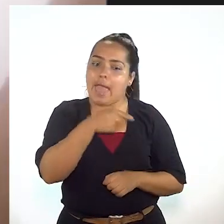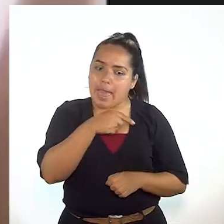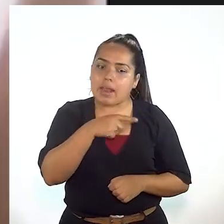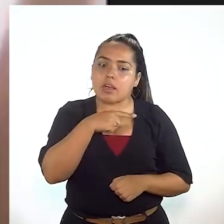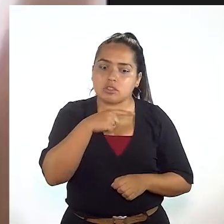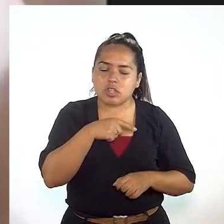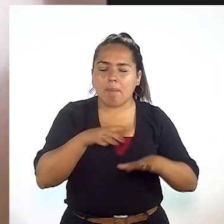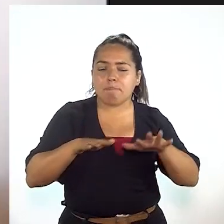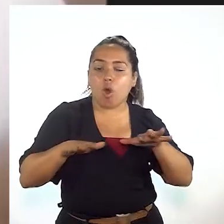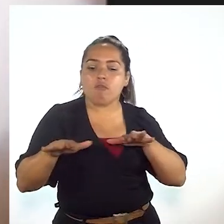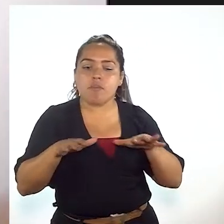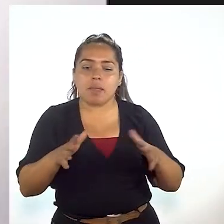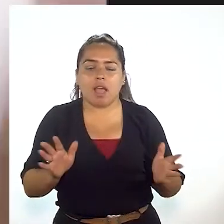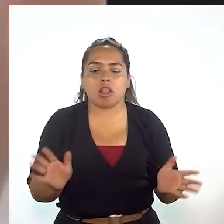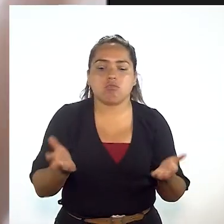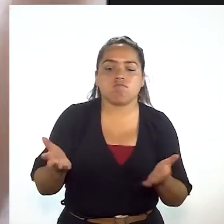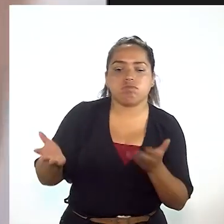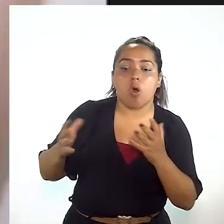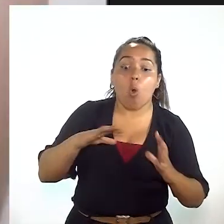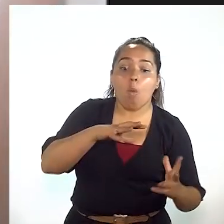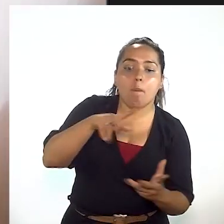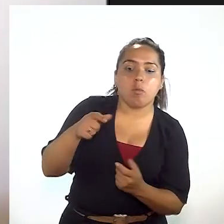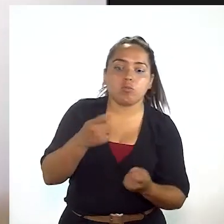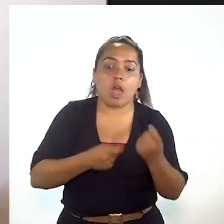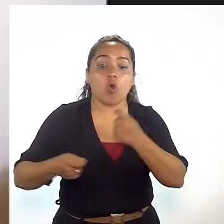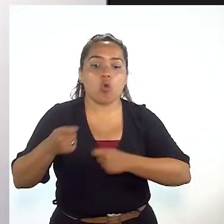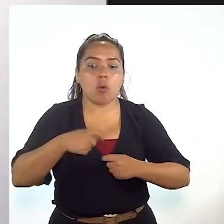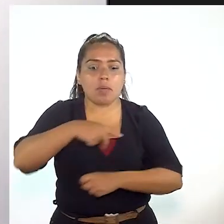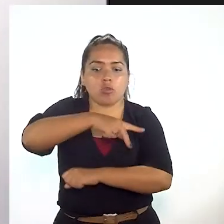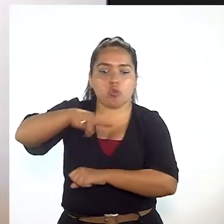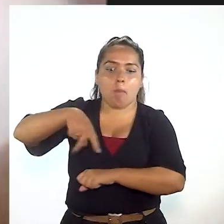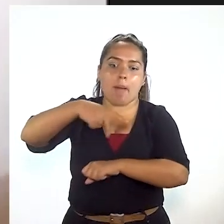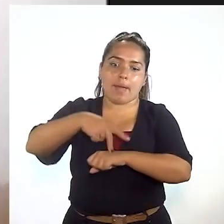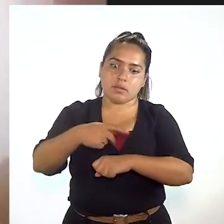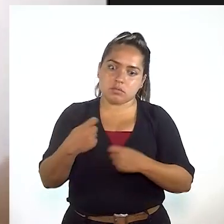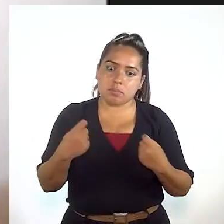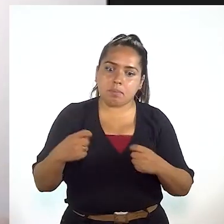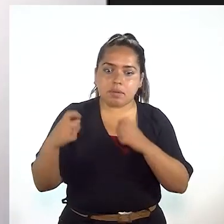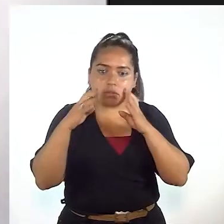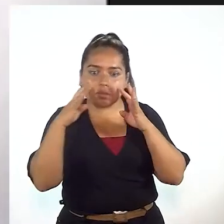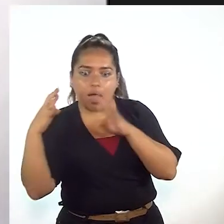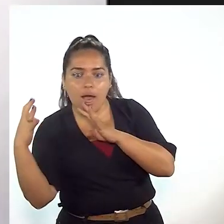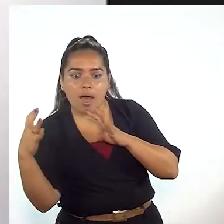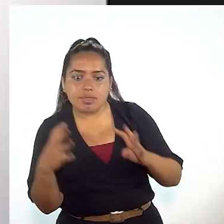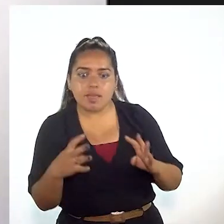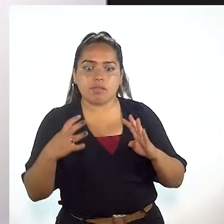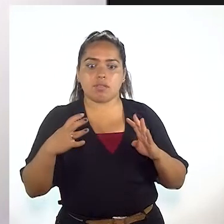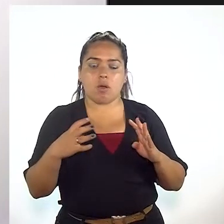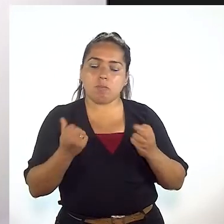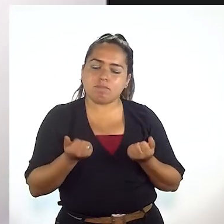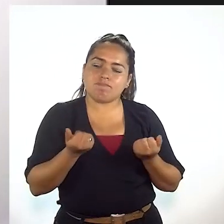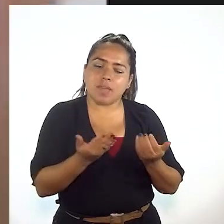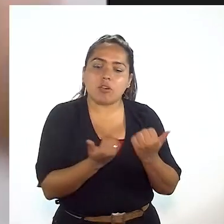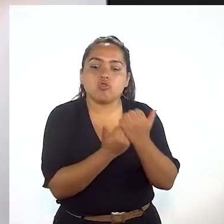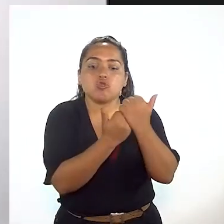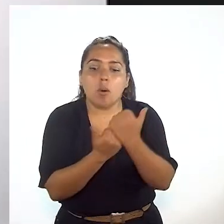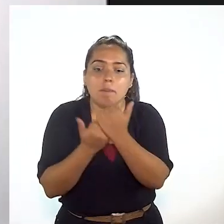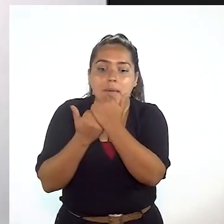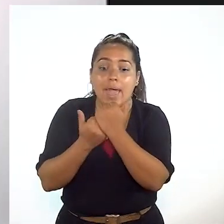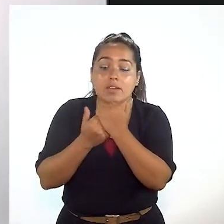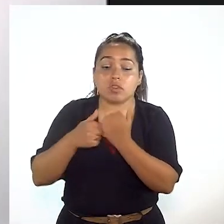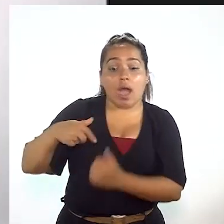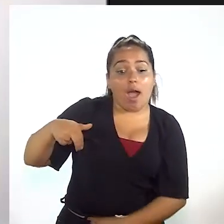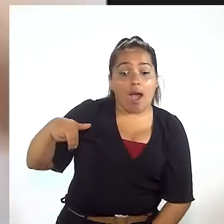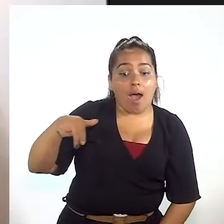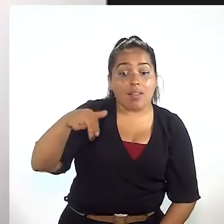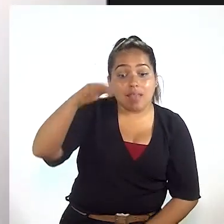estão movimentando o mundo e a economia do país, só que tem gente que ainda não se deu conta. E a rede é isso, né? A gente precisa ter uma rede